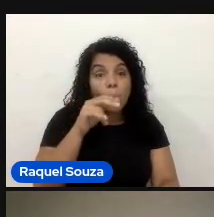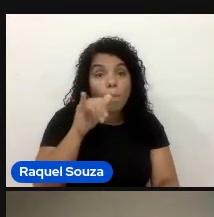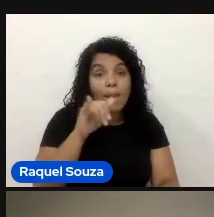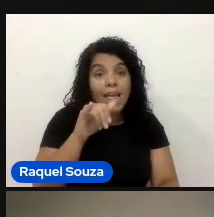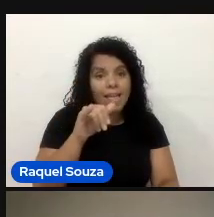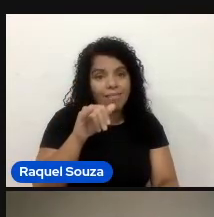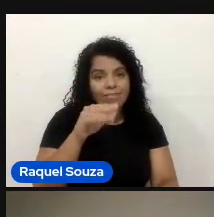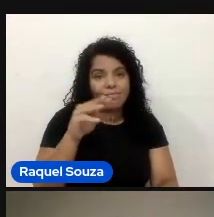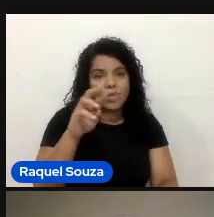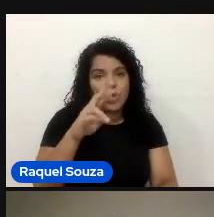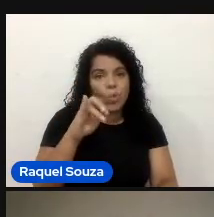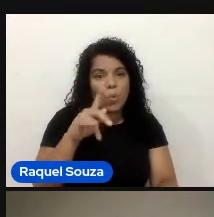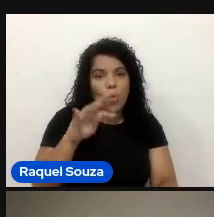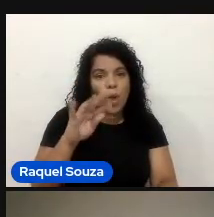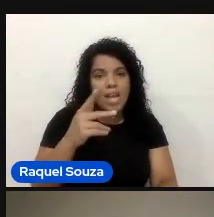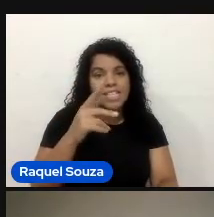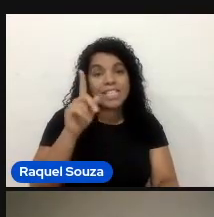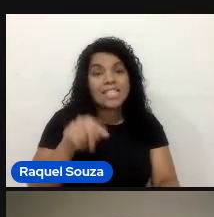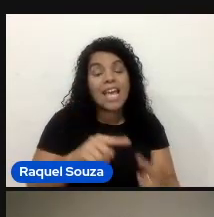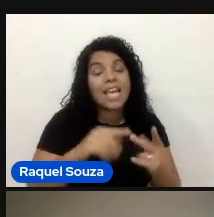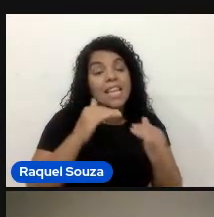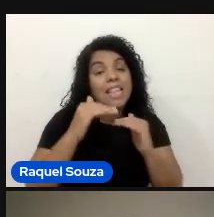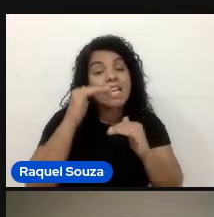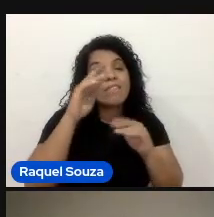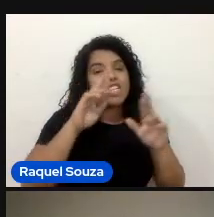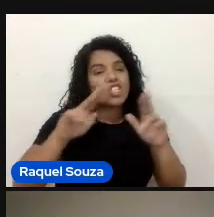em níveis diferentes, tem muita coisa.